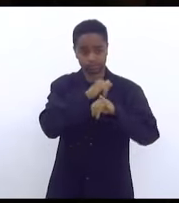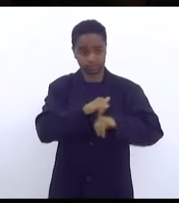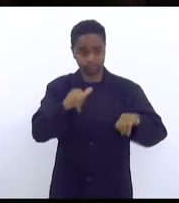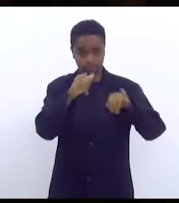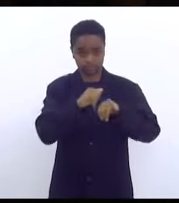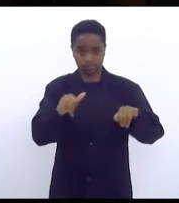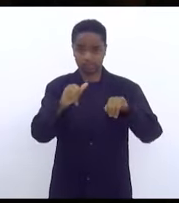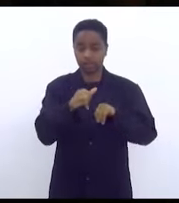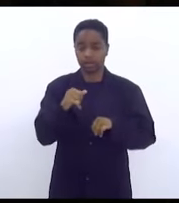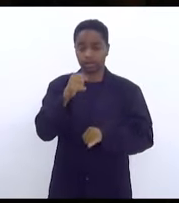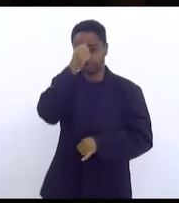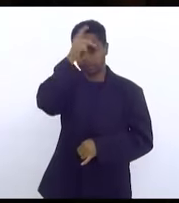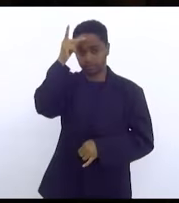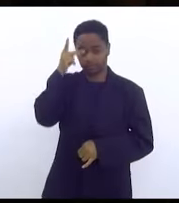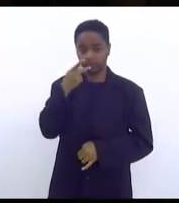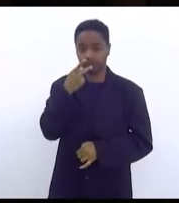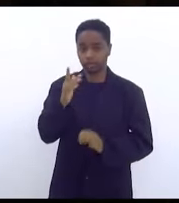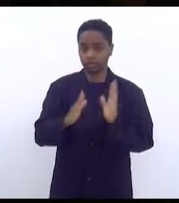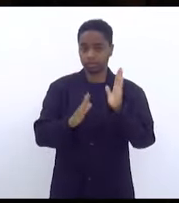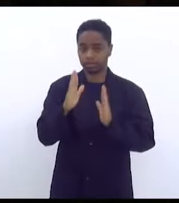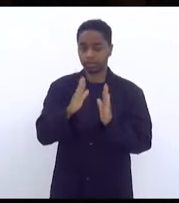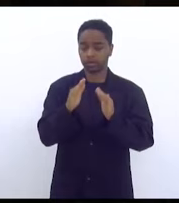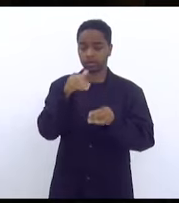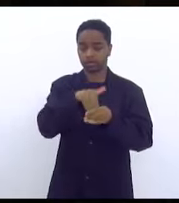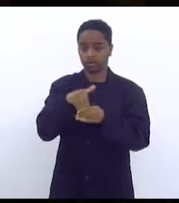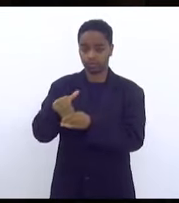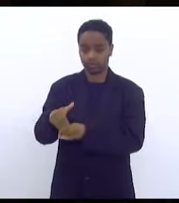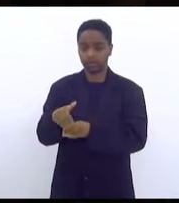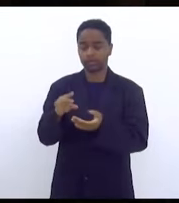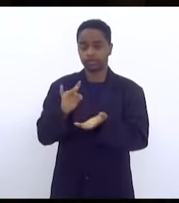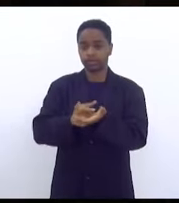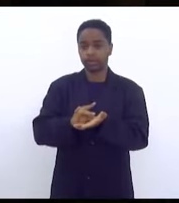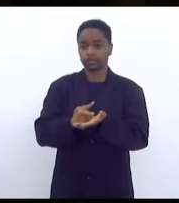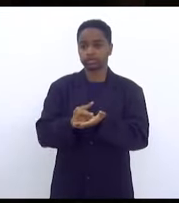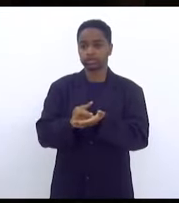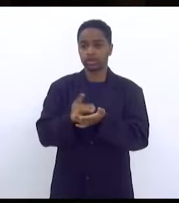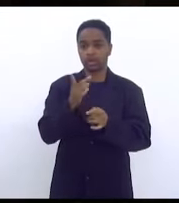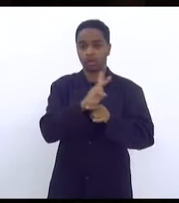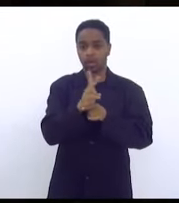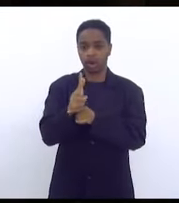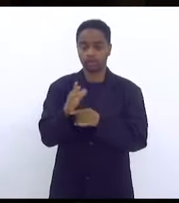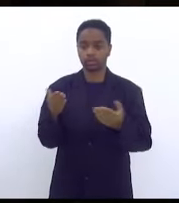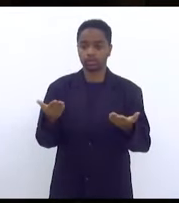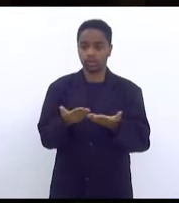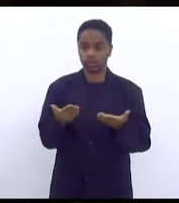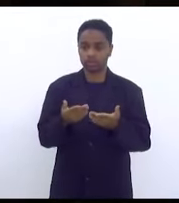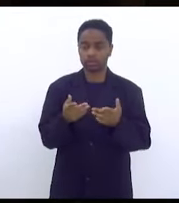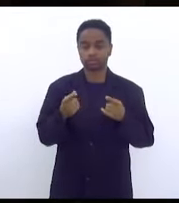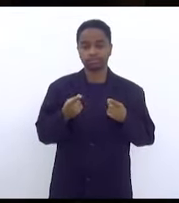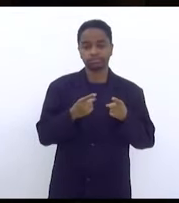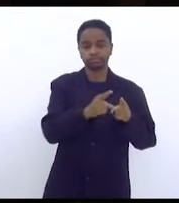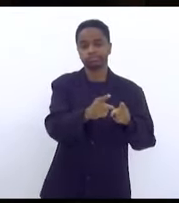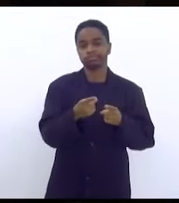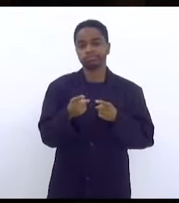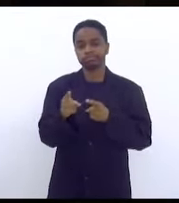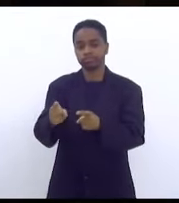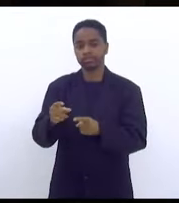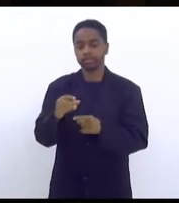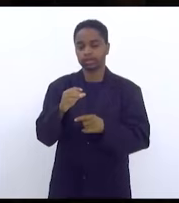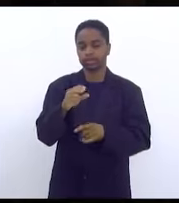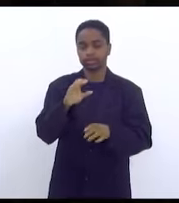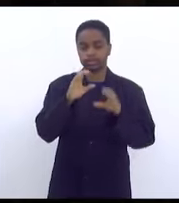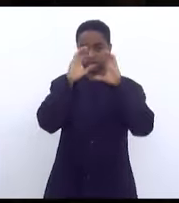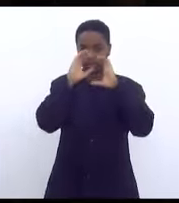Pinóquio falou durante a campanha eleitoral, é uma guarda que hoje tem atacado cruelmente cidadão de